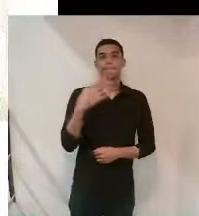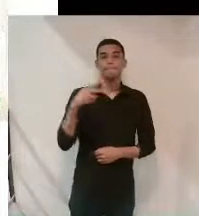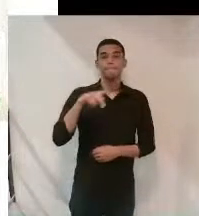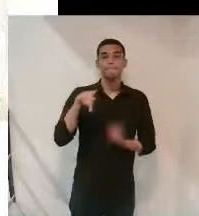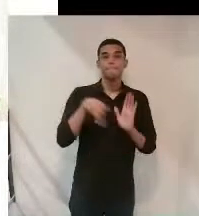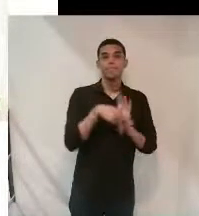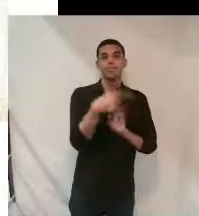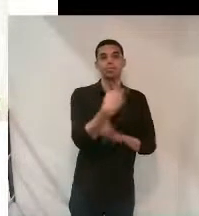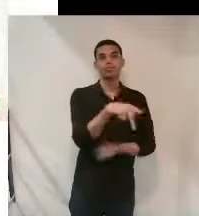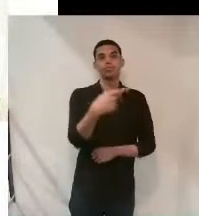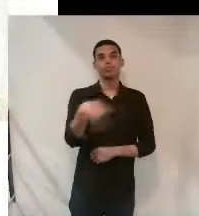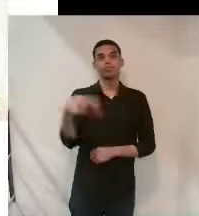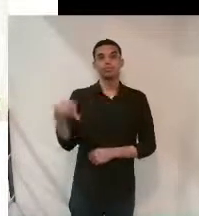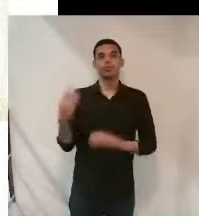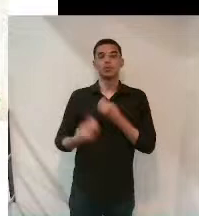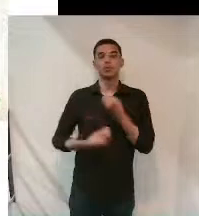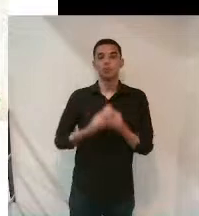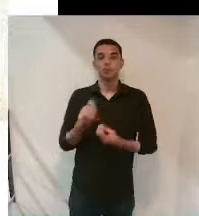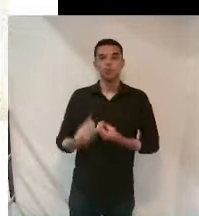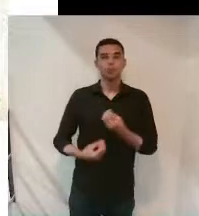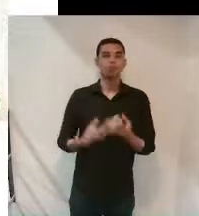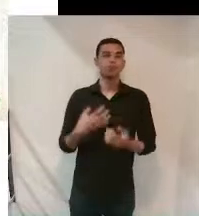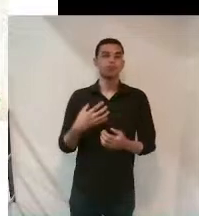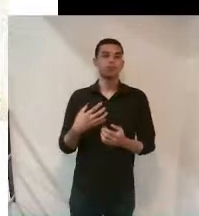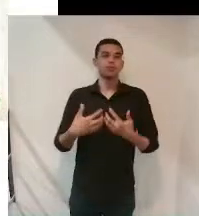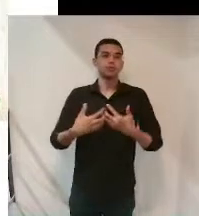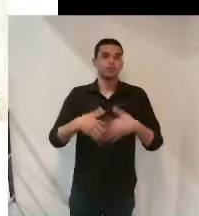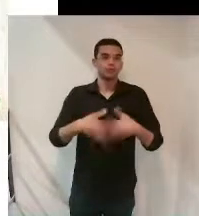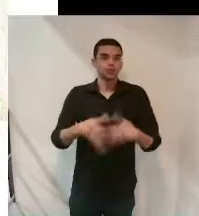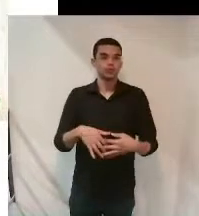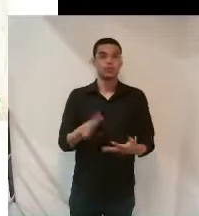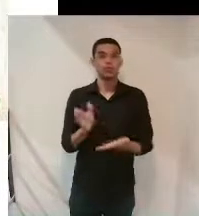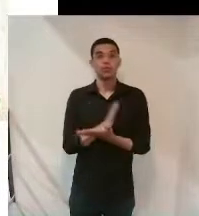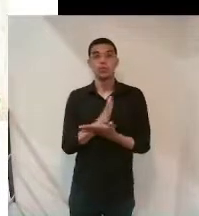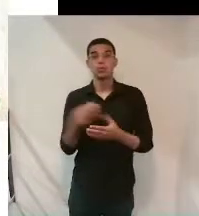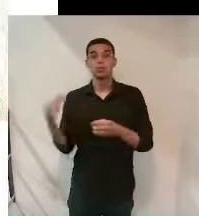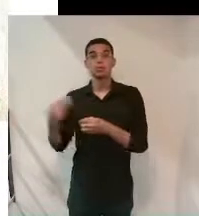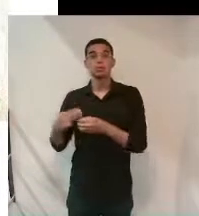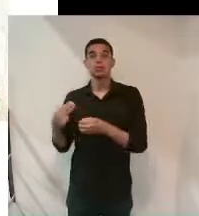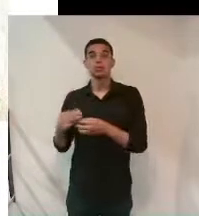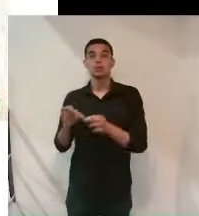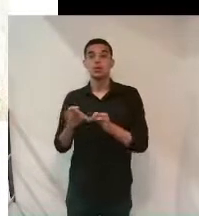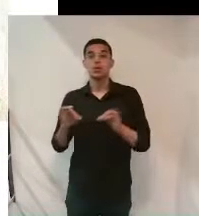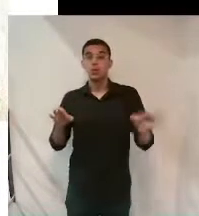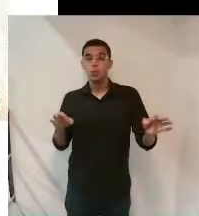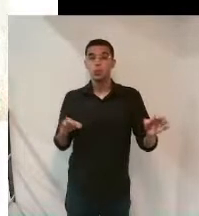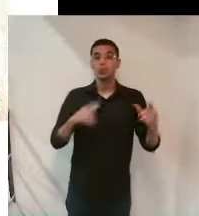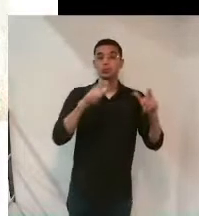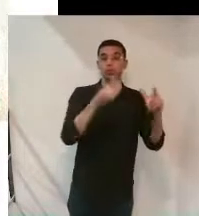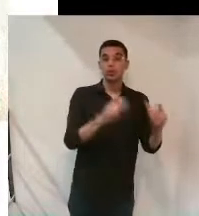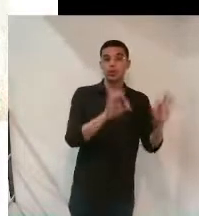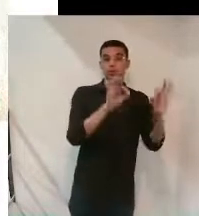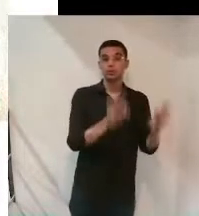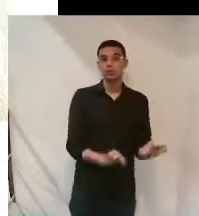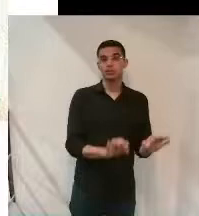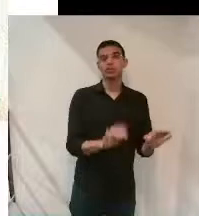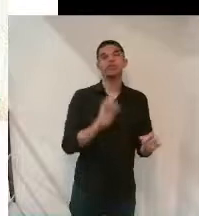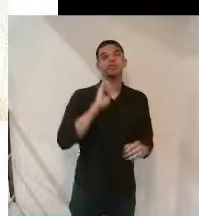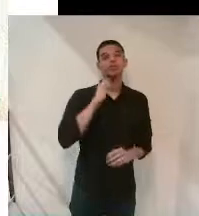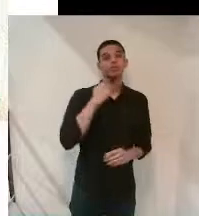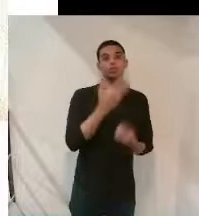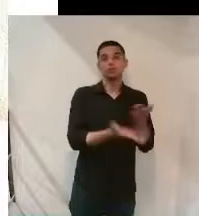Aqueles municípios que estavam mais distantes dos aterros, aqueles que não tinham como fazer uma estação de transbordo, que